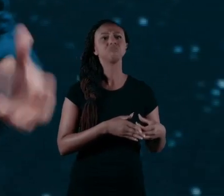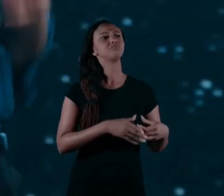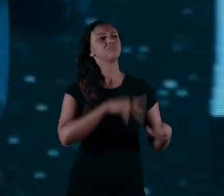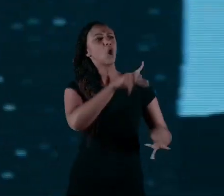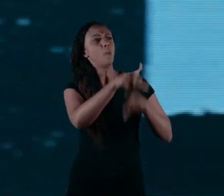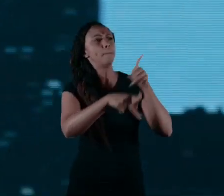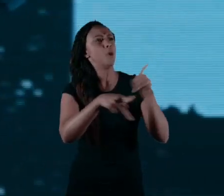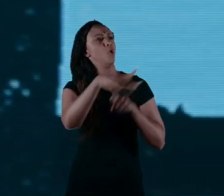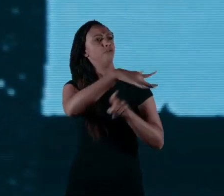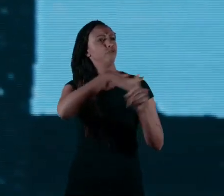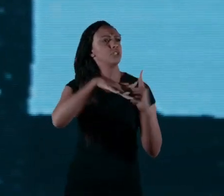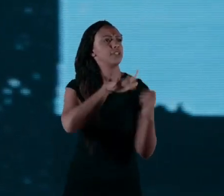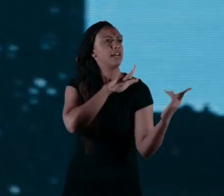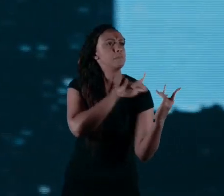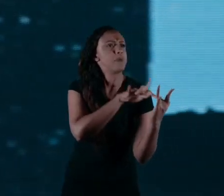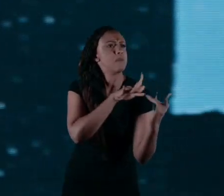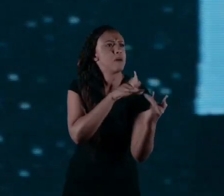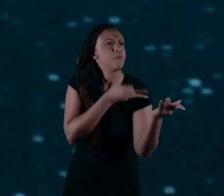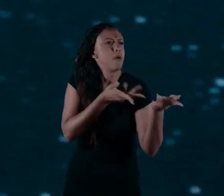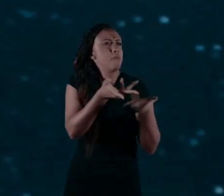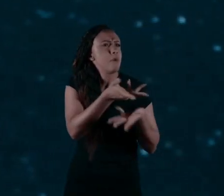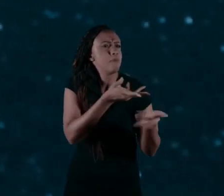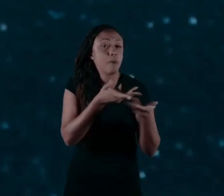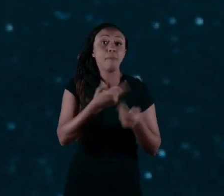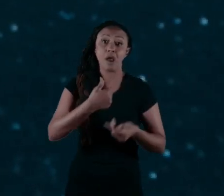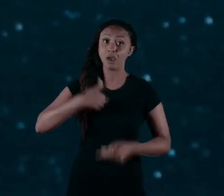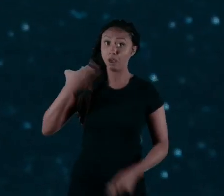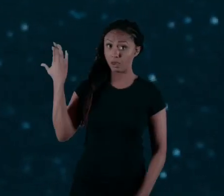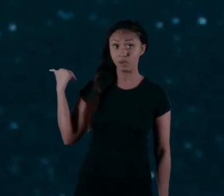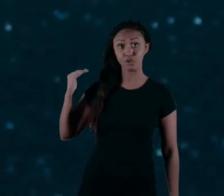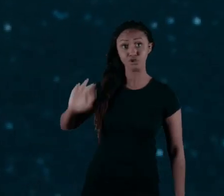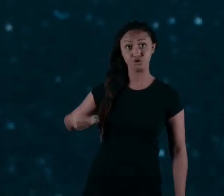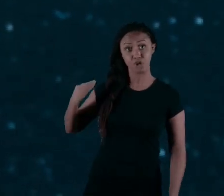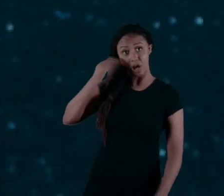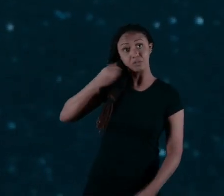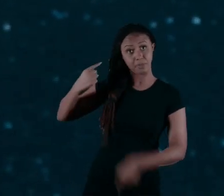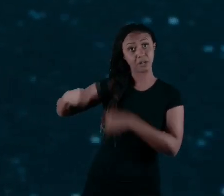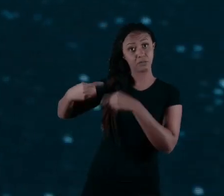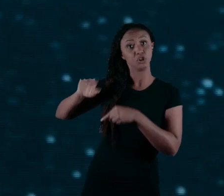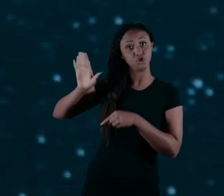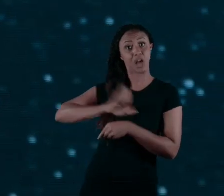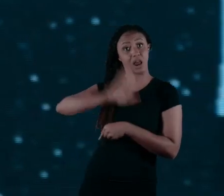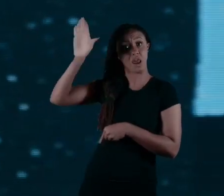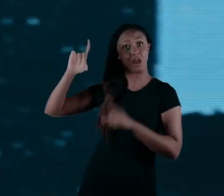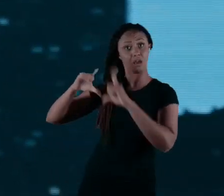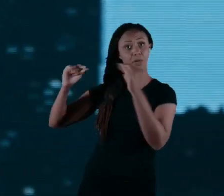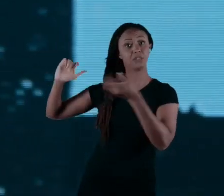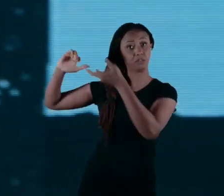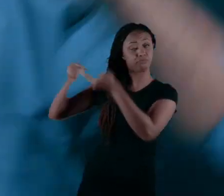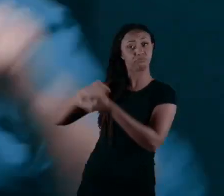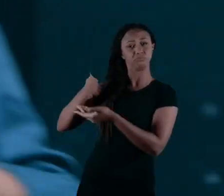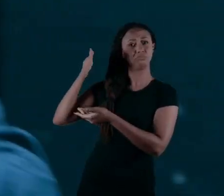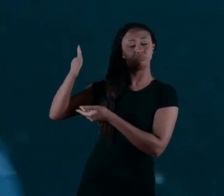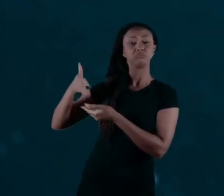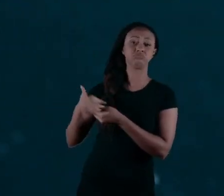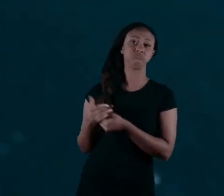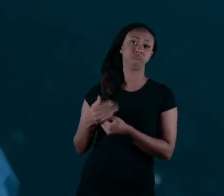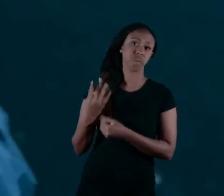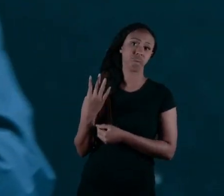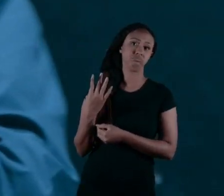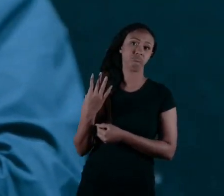do povo, eles tocam no coração do povo. Eu já fui político, tá? Eu já estive no Congresso Nacional